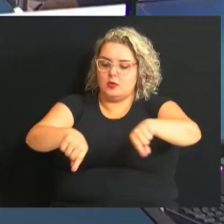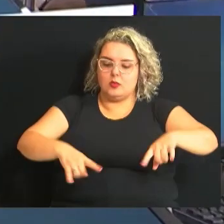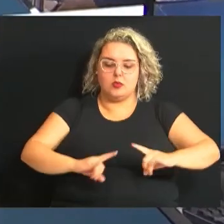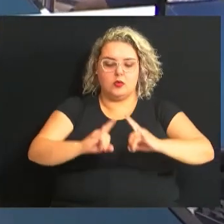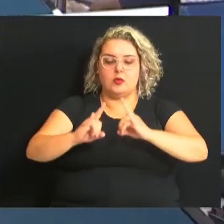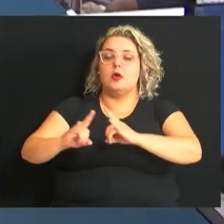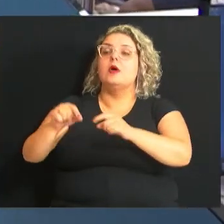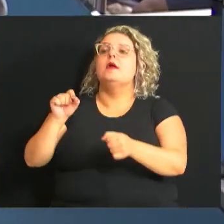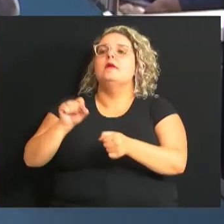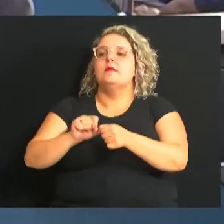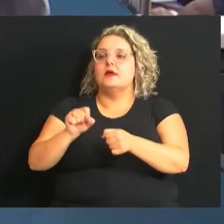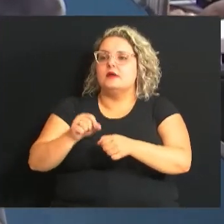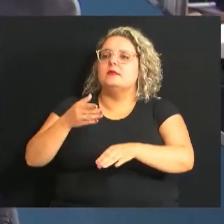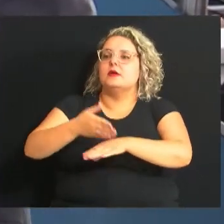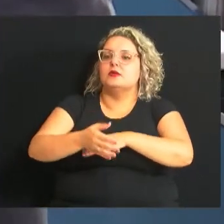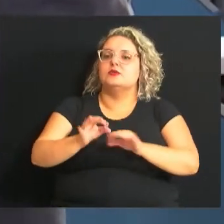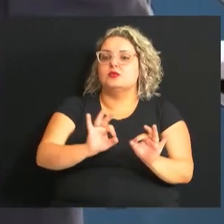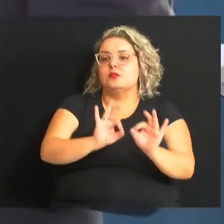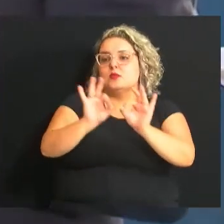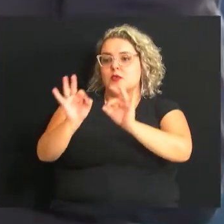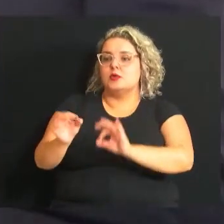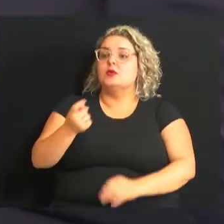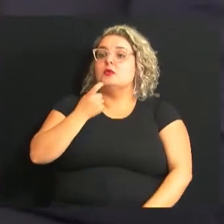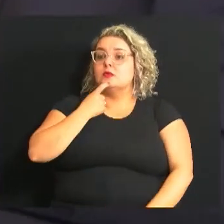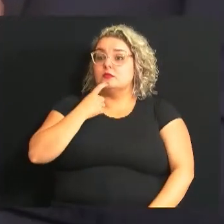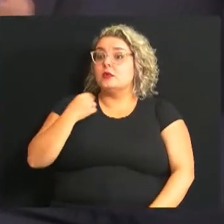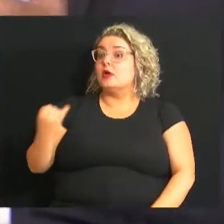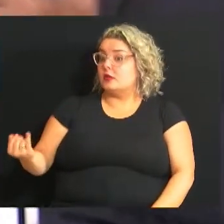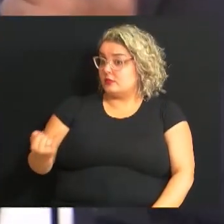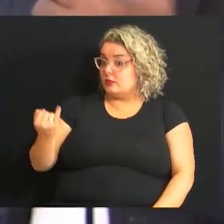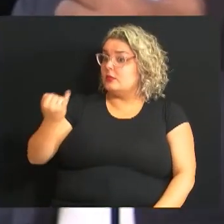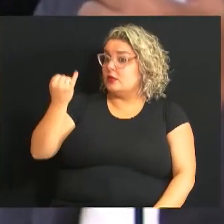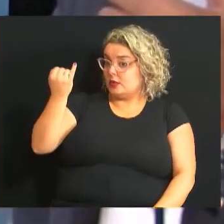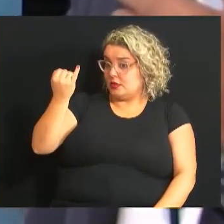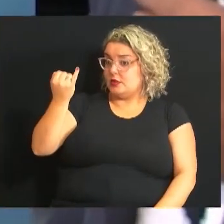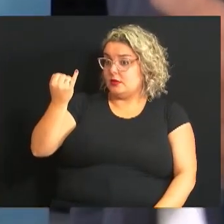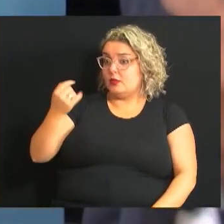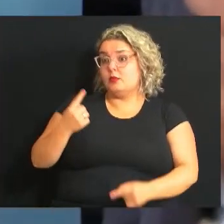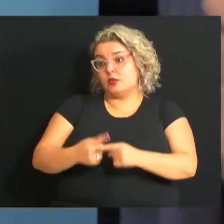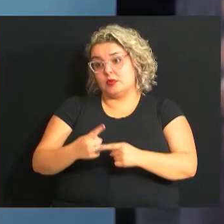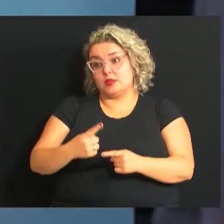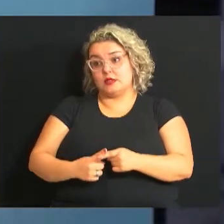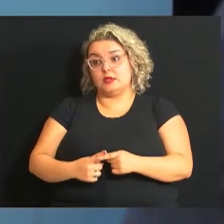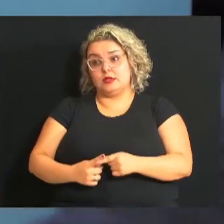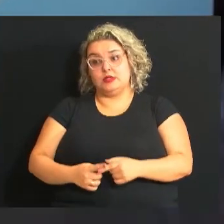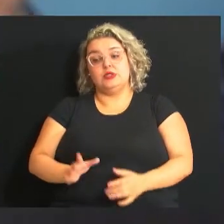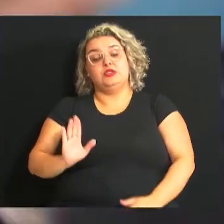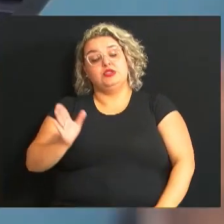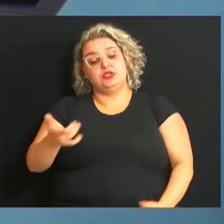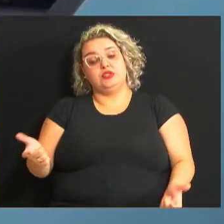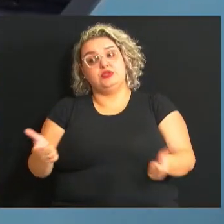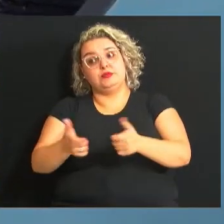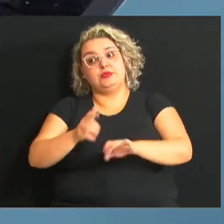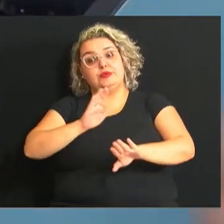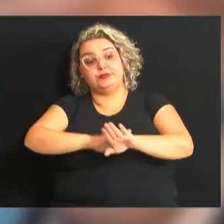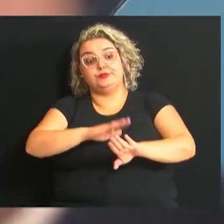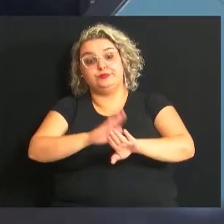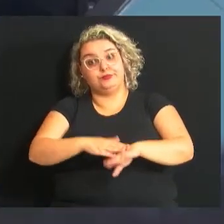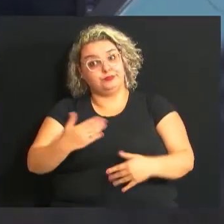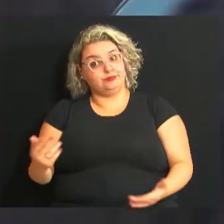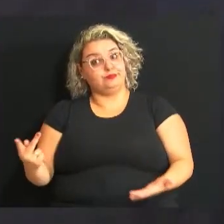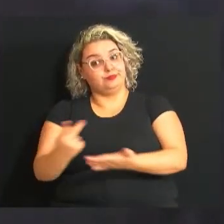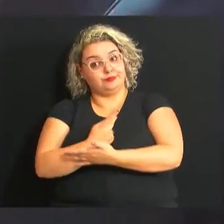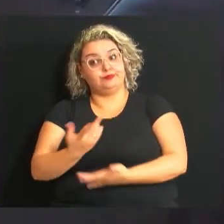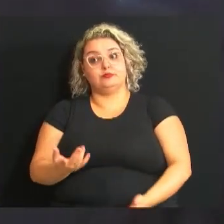do programa Monitora Campinas. É importante a placa, porque já inibe algumas ações, né, Com Paula? certeza. Algo que é importante frisar também,